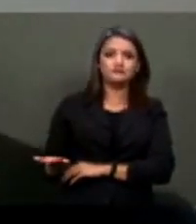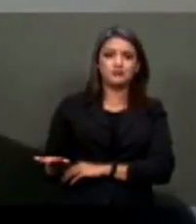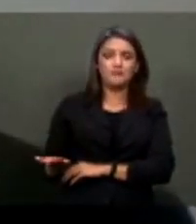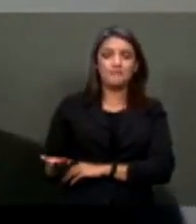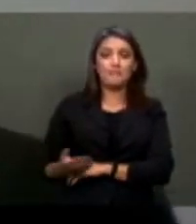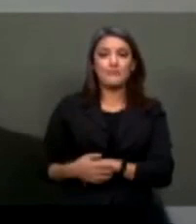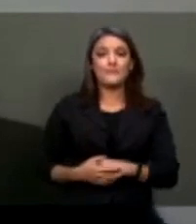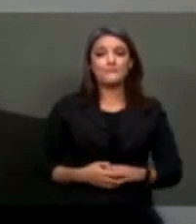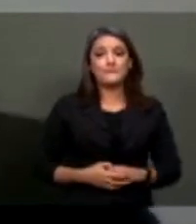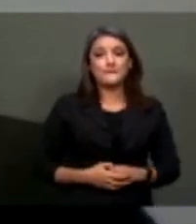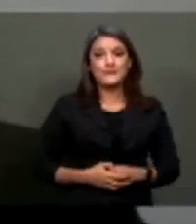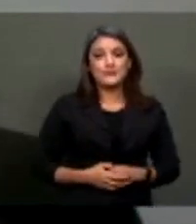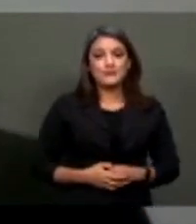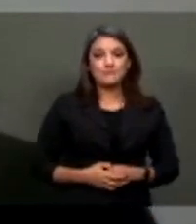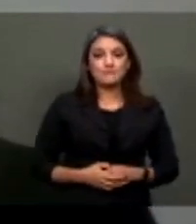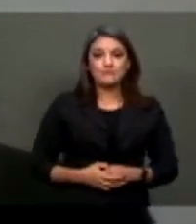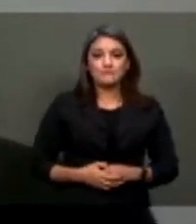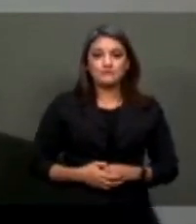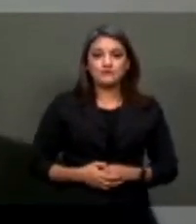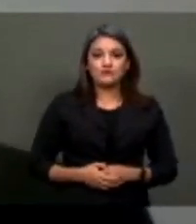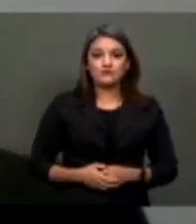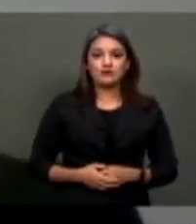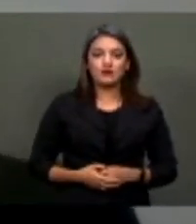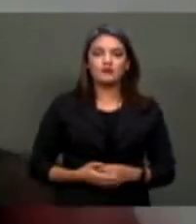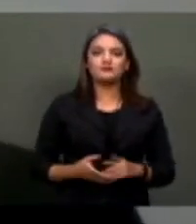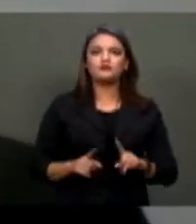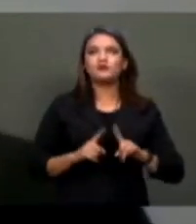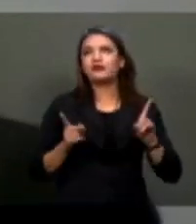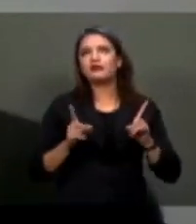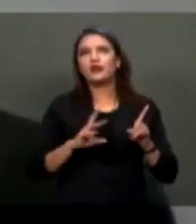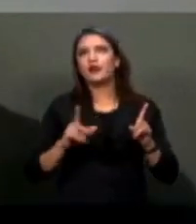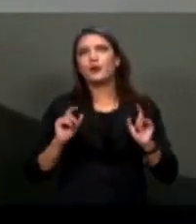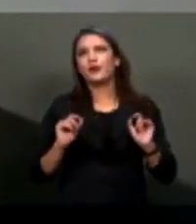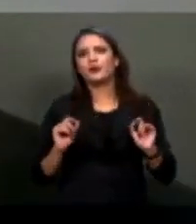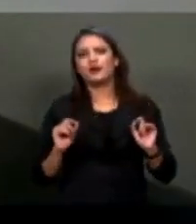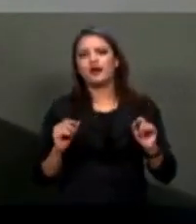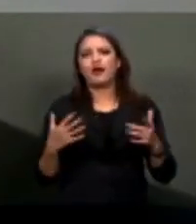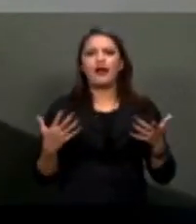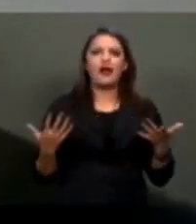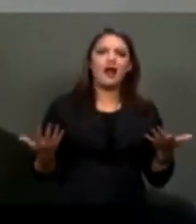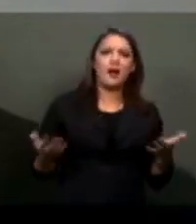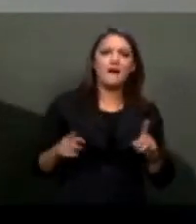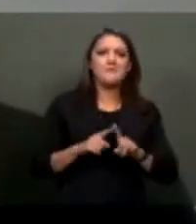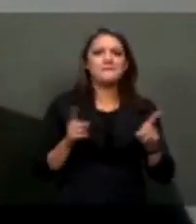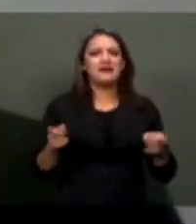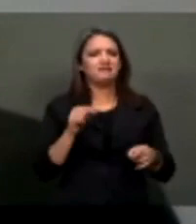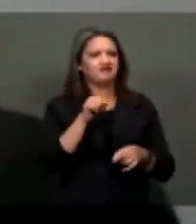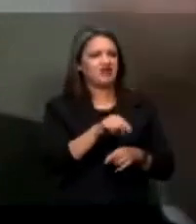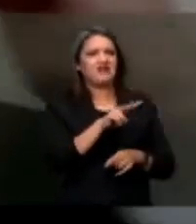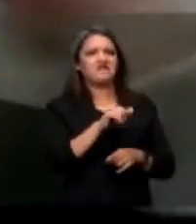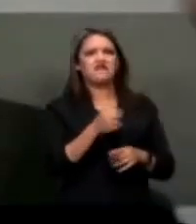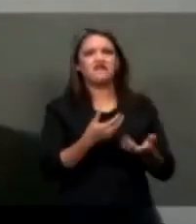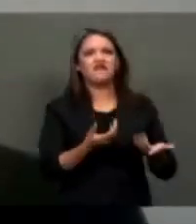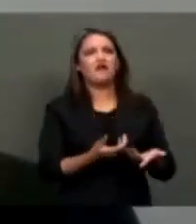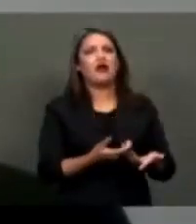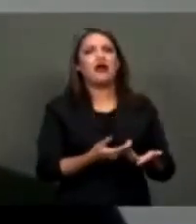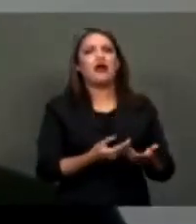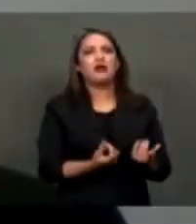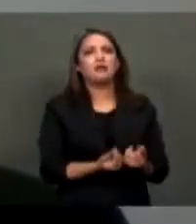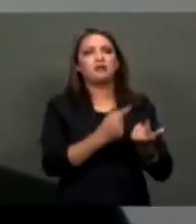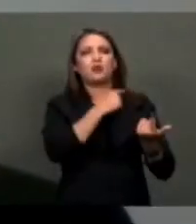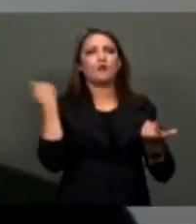e não se está tratando aqui de medida que diz a levar os mencionados estabelecimentos comerciais à falência